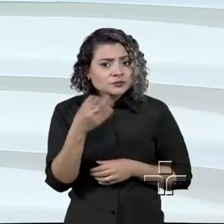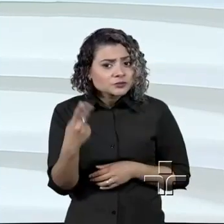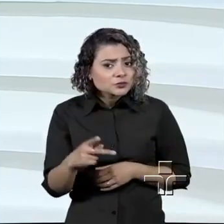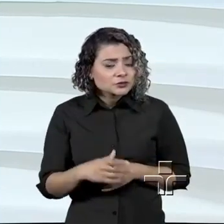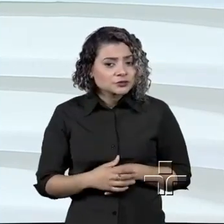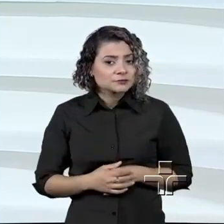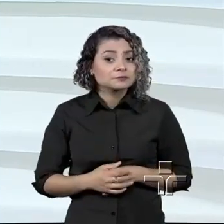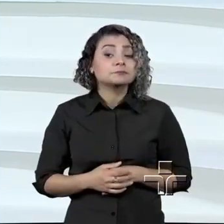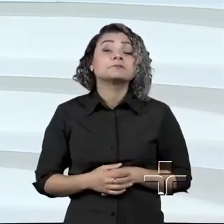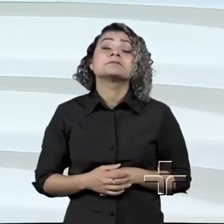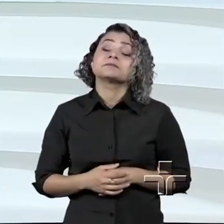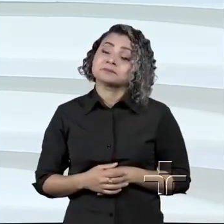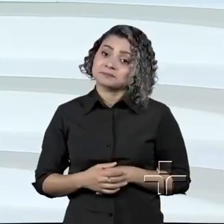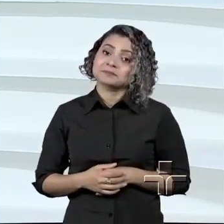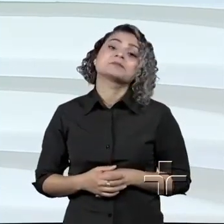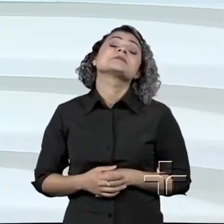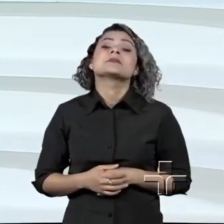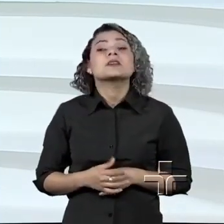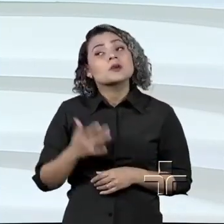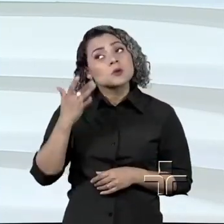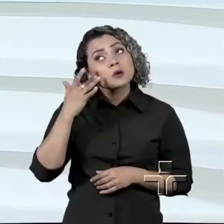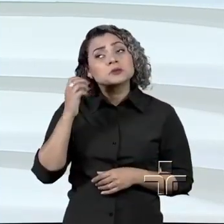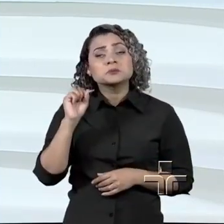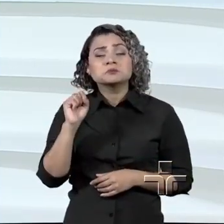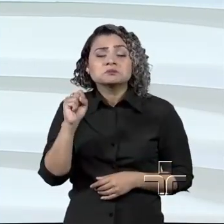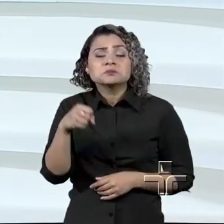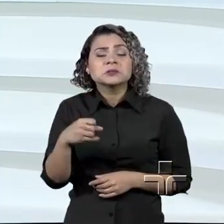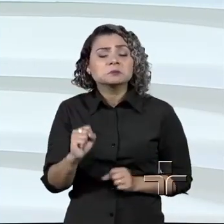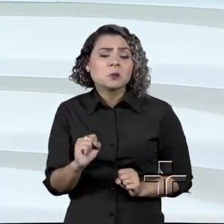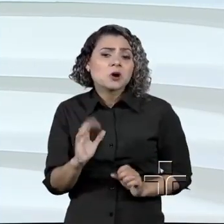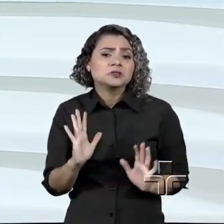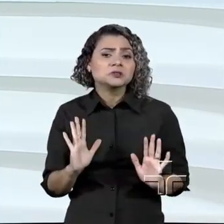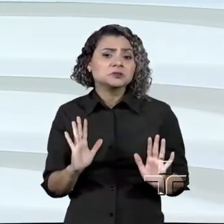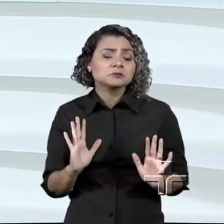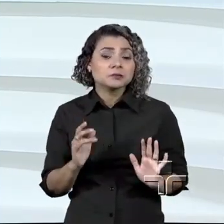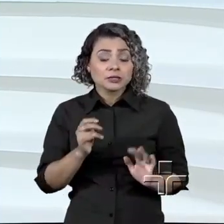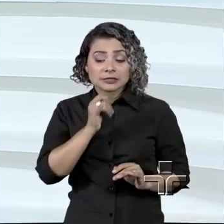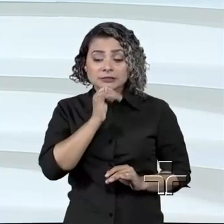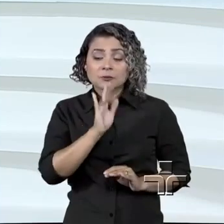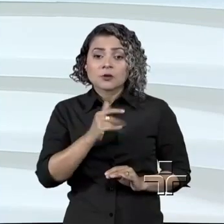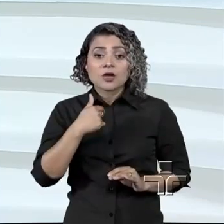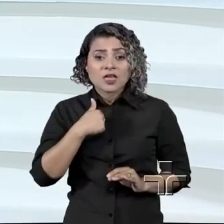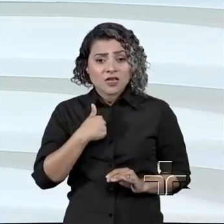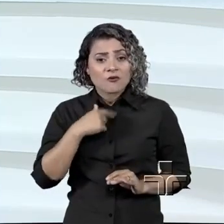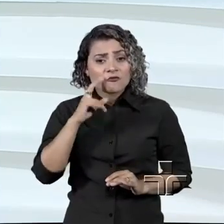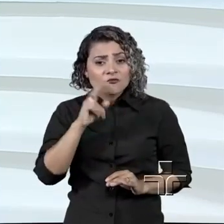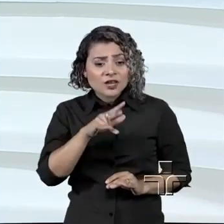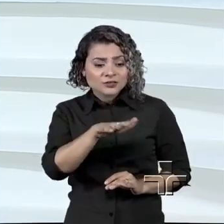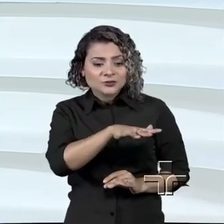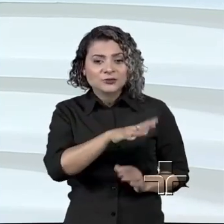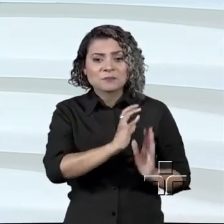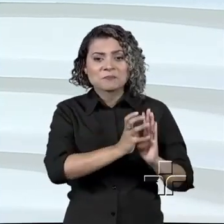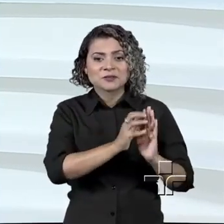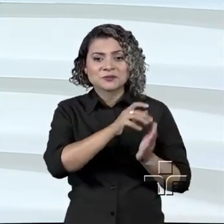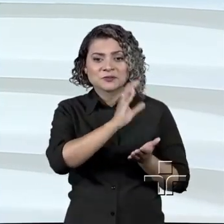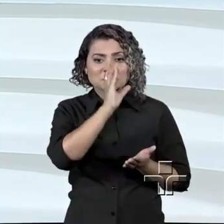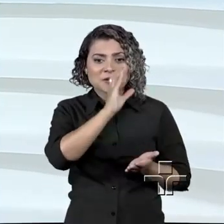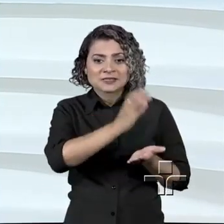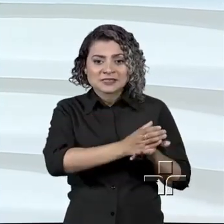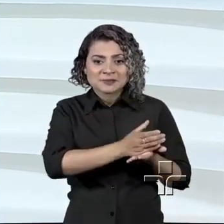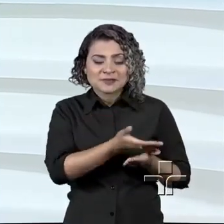Olha, Sérgio, talvez tenha tido sim. Né? Mas eu vejo o PSDB como um partido